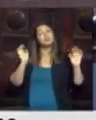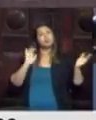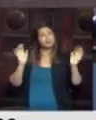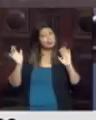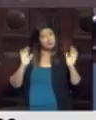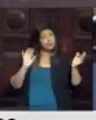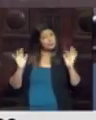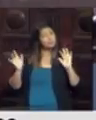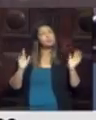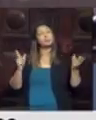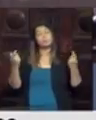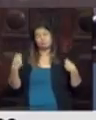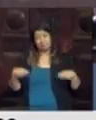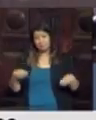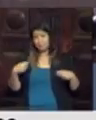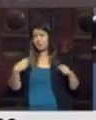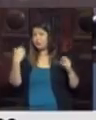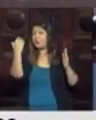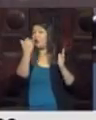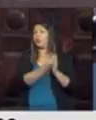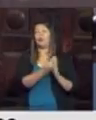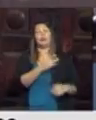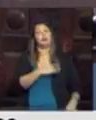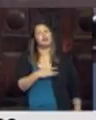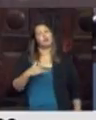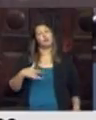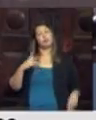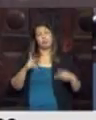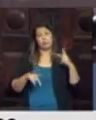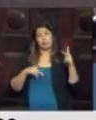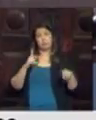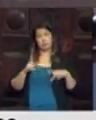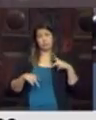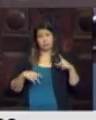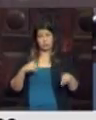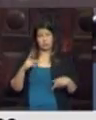uma precaução maior com a saúde da população.